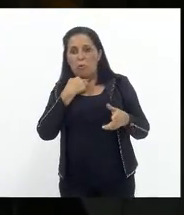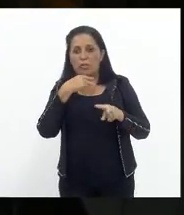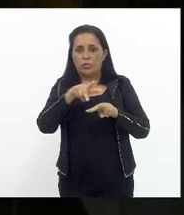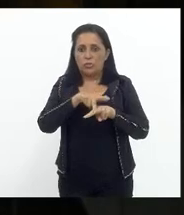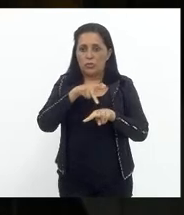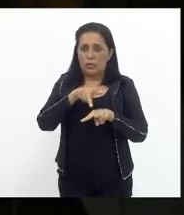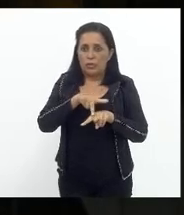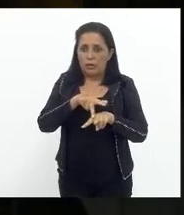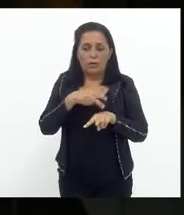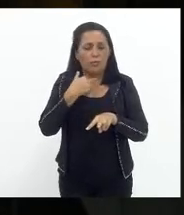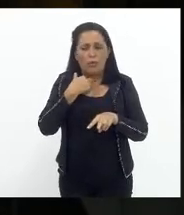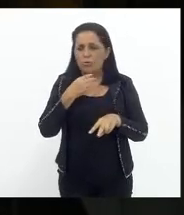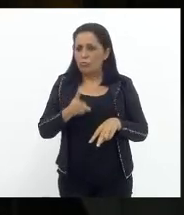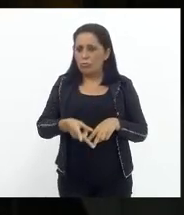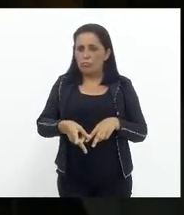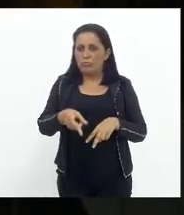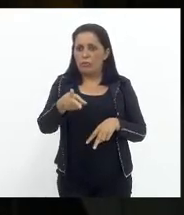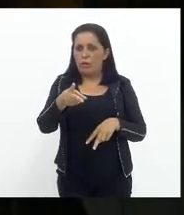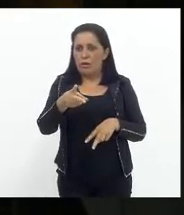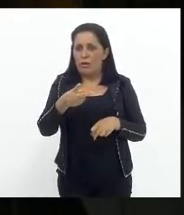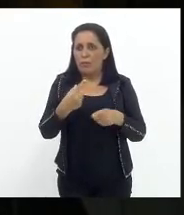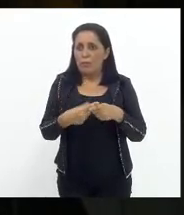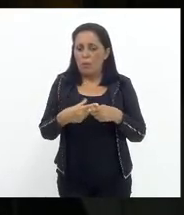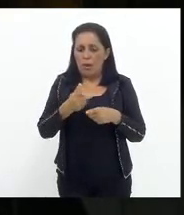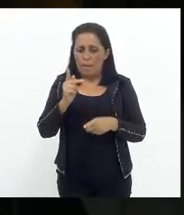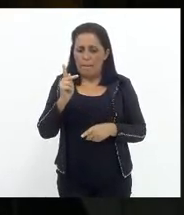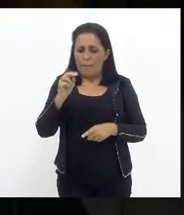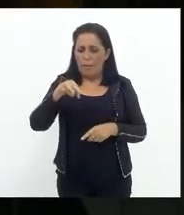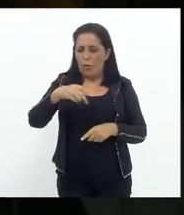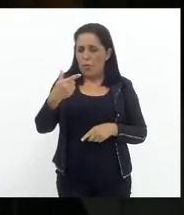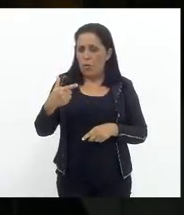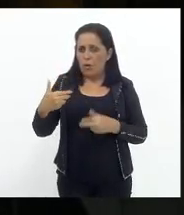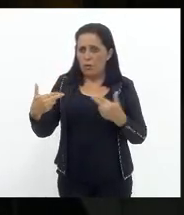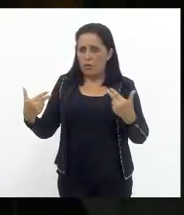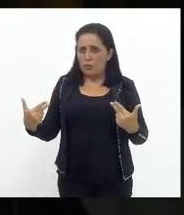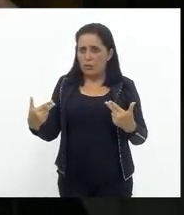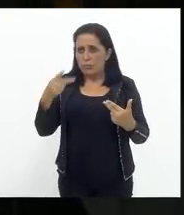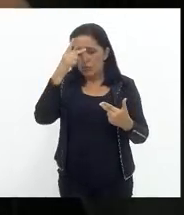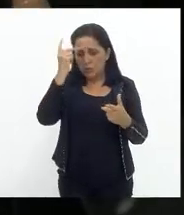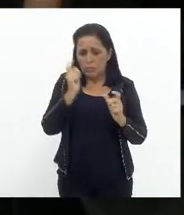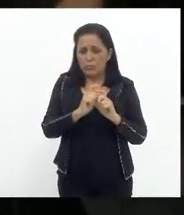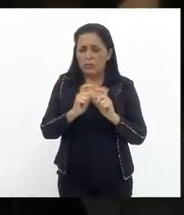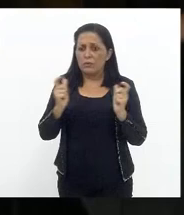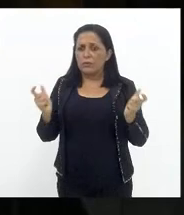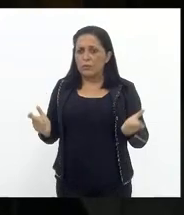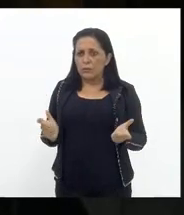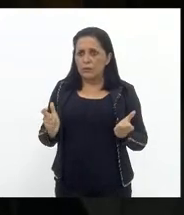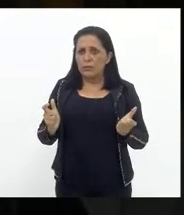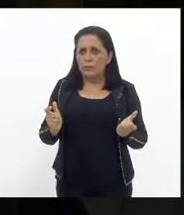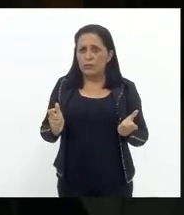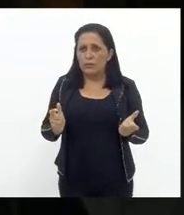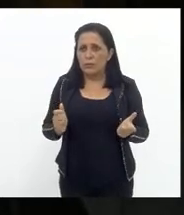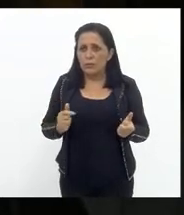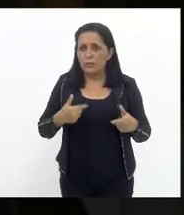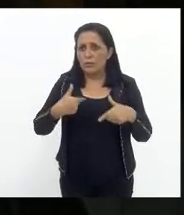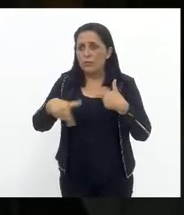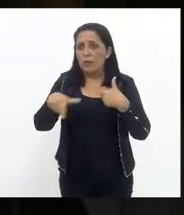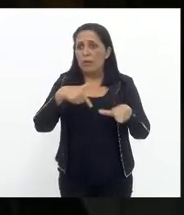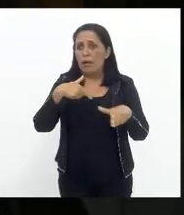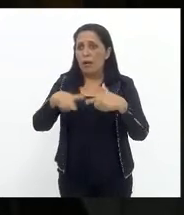isso continuar, porque essas pessoas, na sua imensa maioria, estão trabalhando,